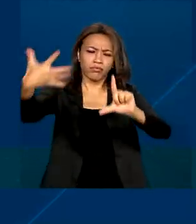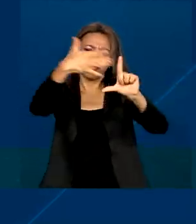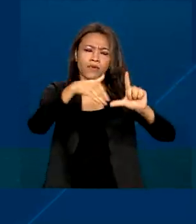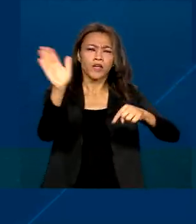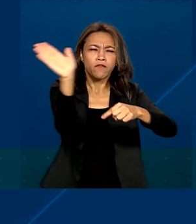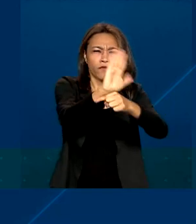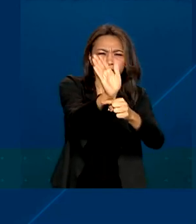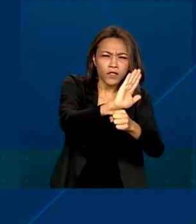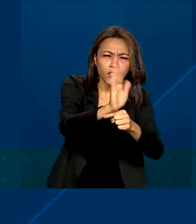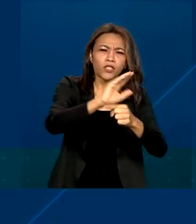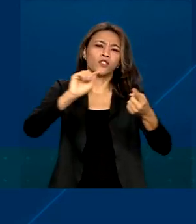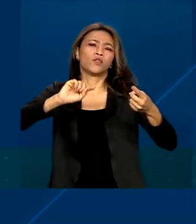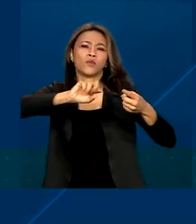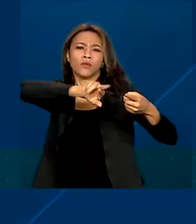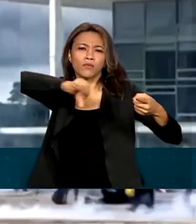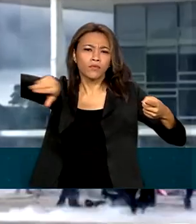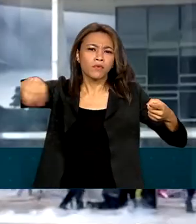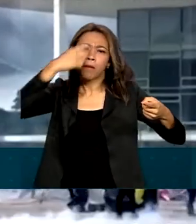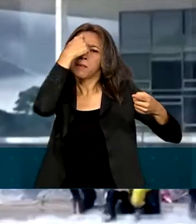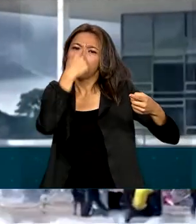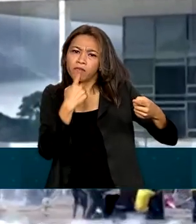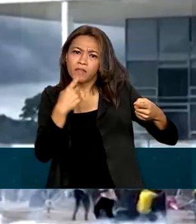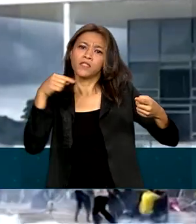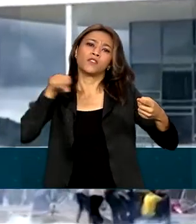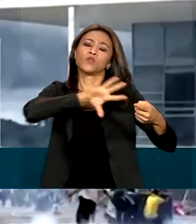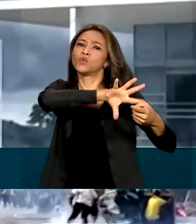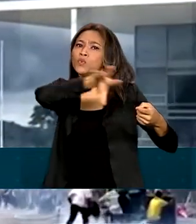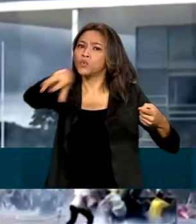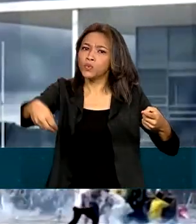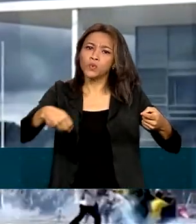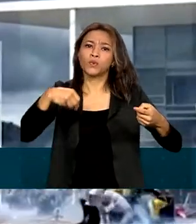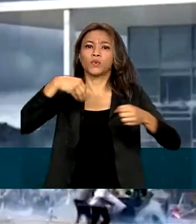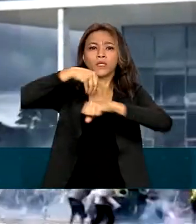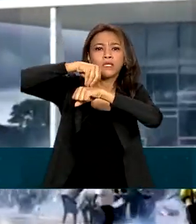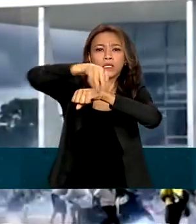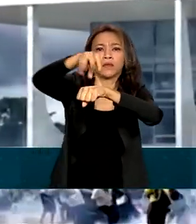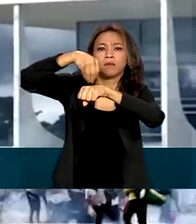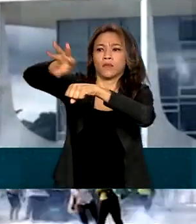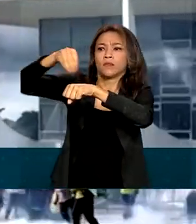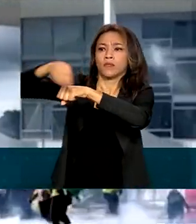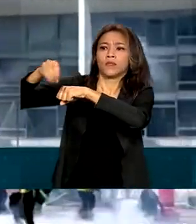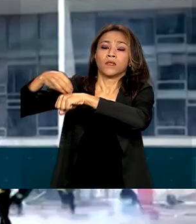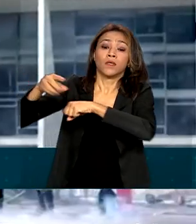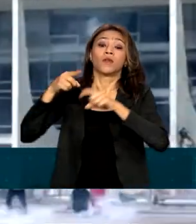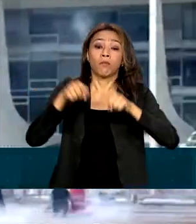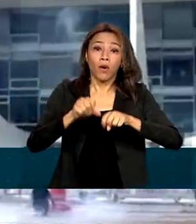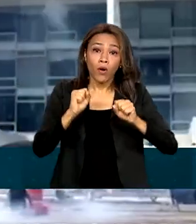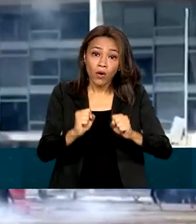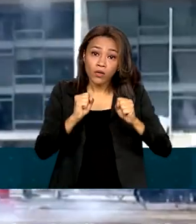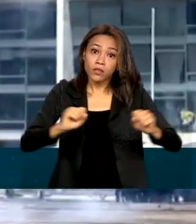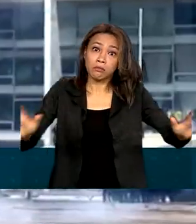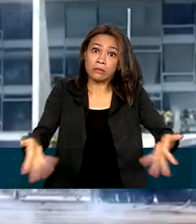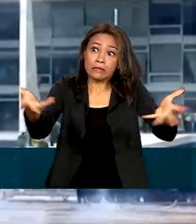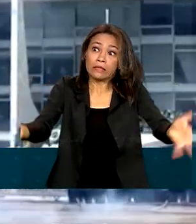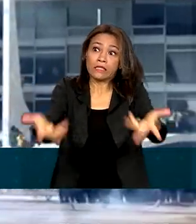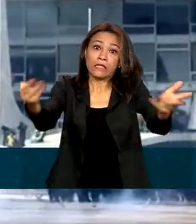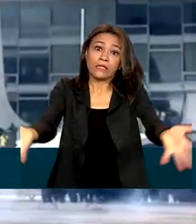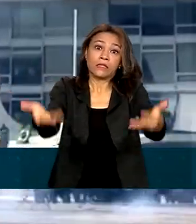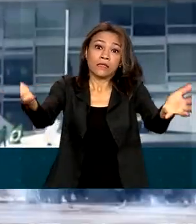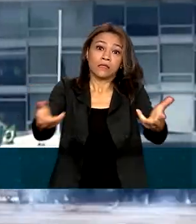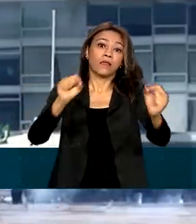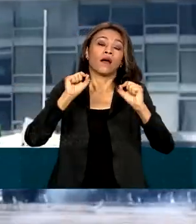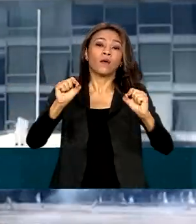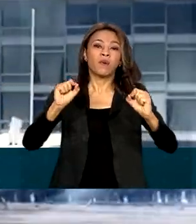da monetização de perfis e transmissão das mídias sociais que possam promover, de algum modo, atos